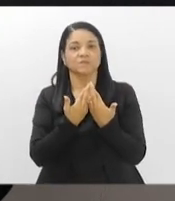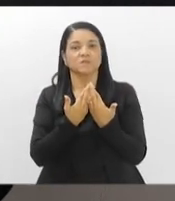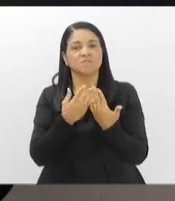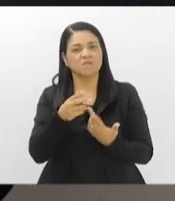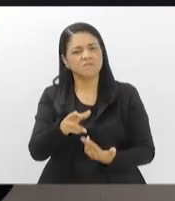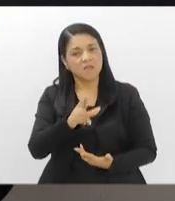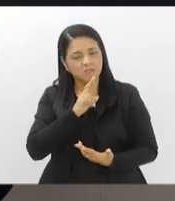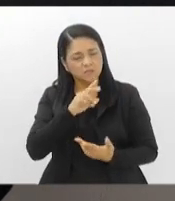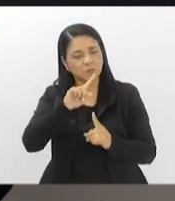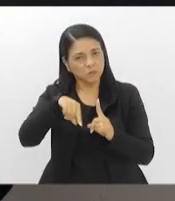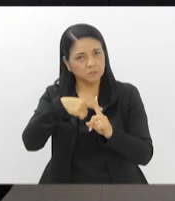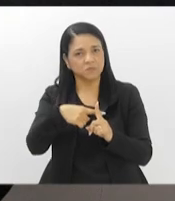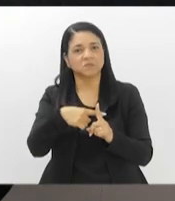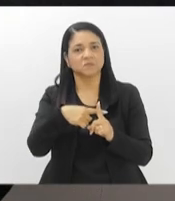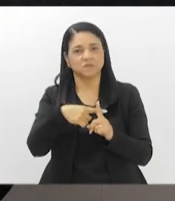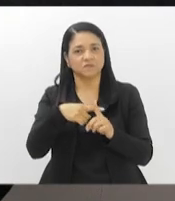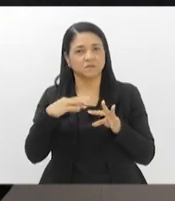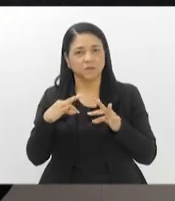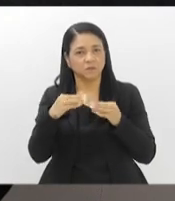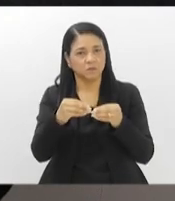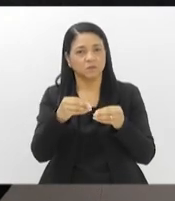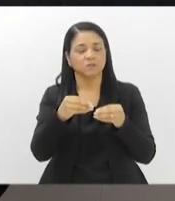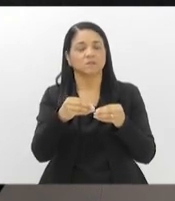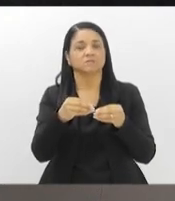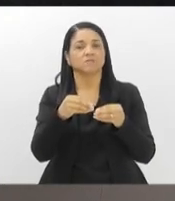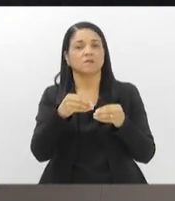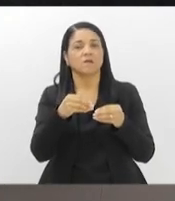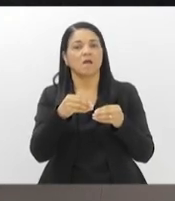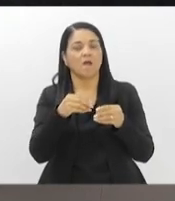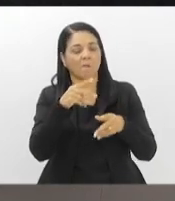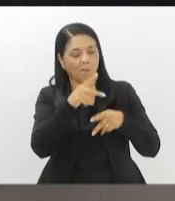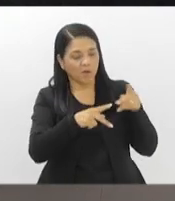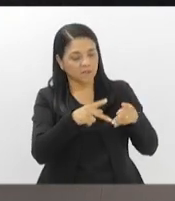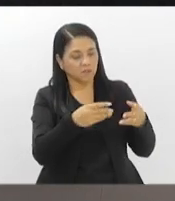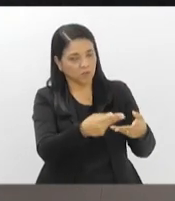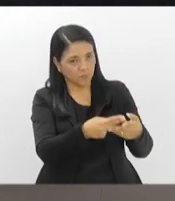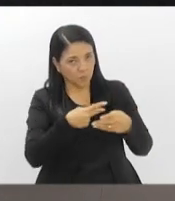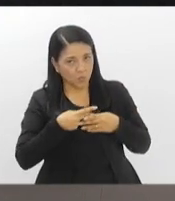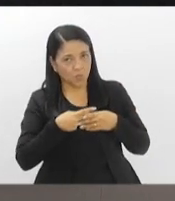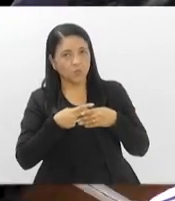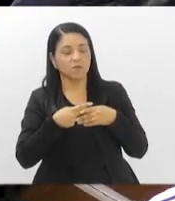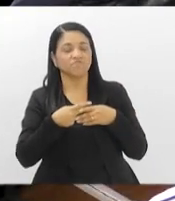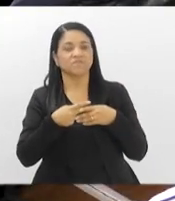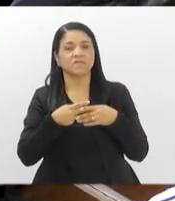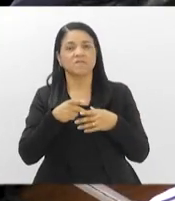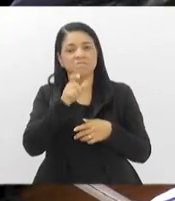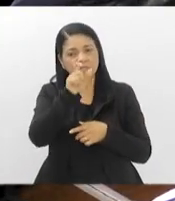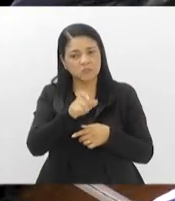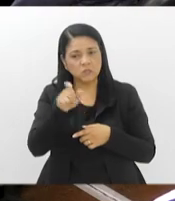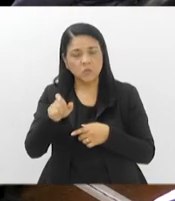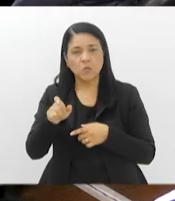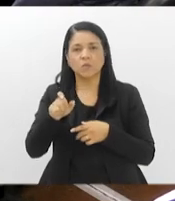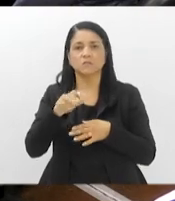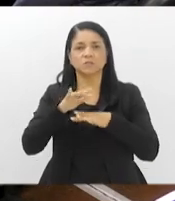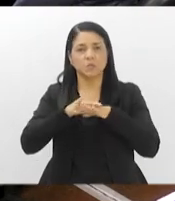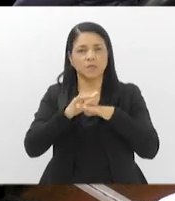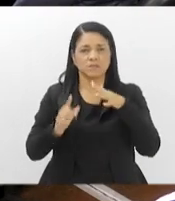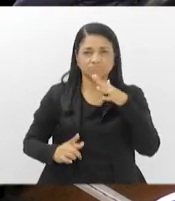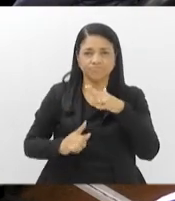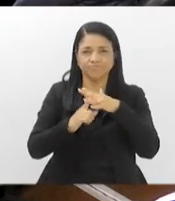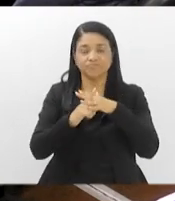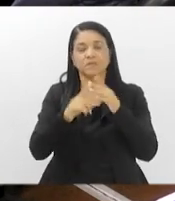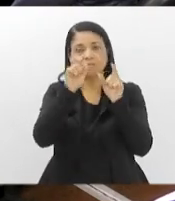respostas positivas a toda a população que nos procura e vamos dar vez e voz à pessoas raras pessoas com